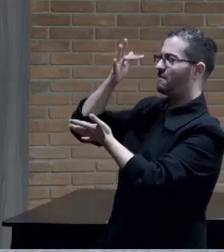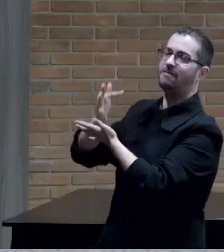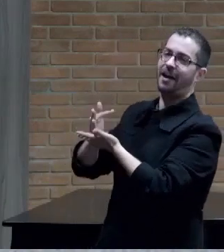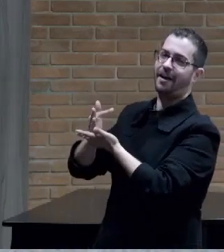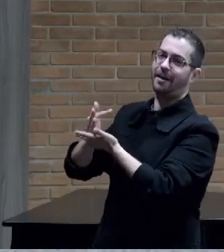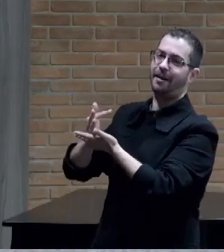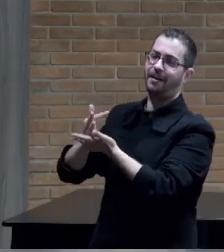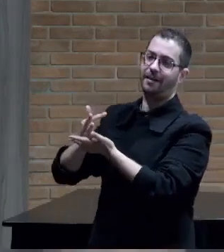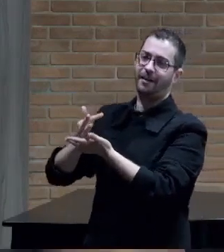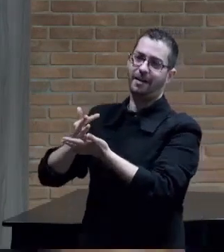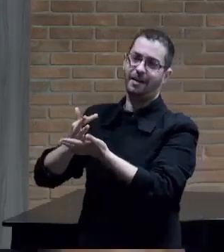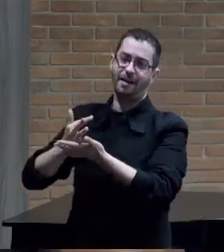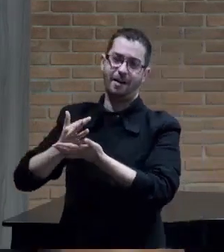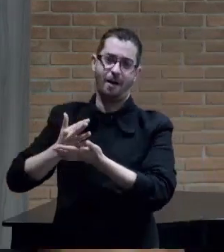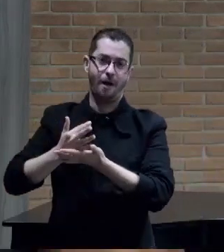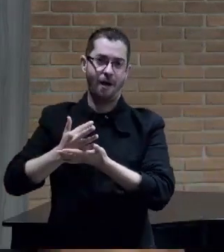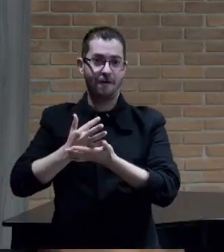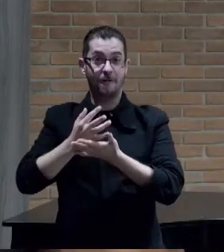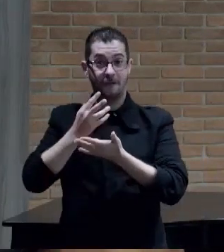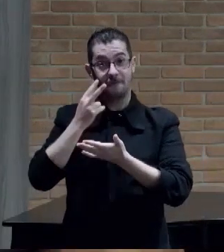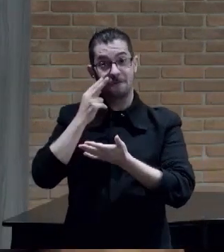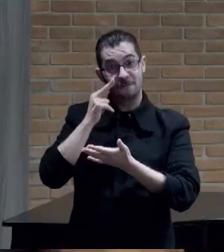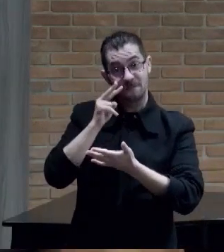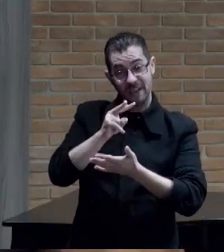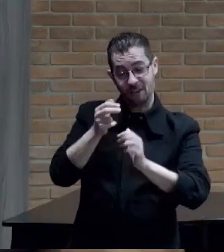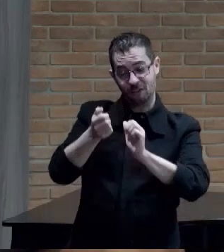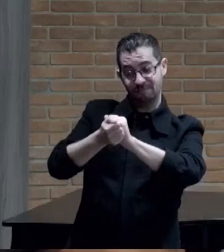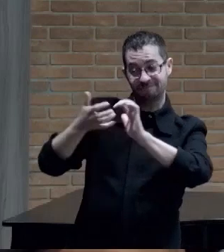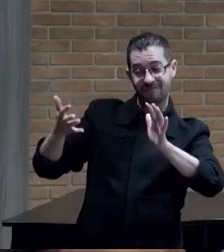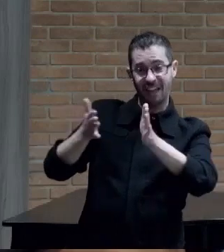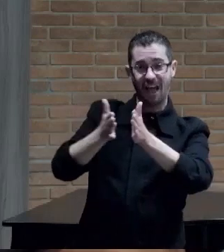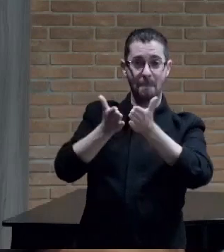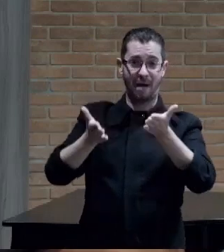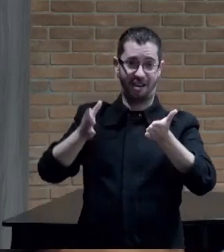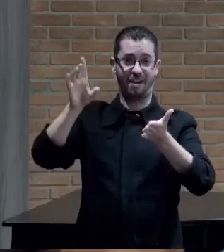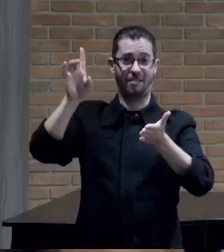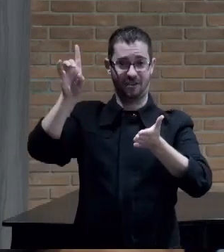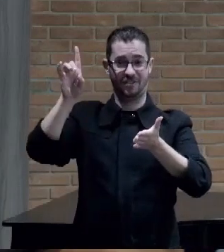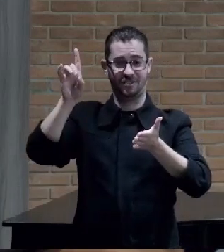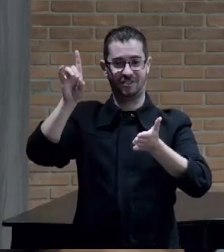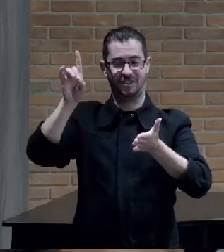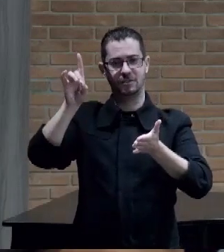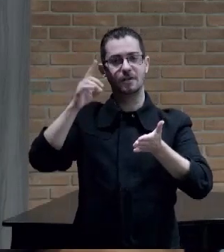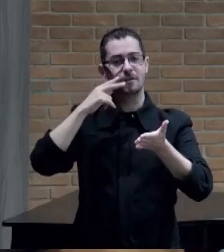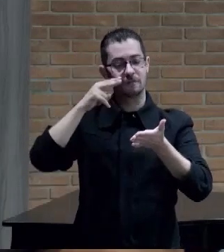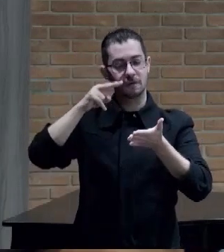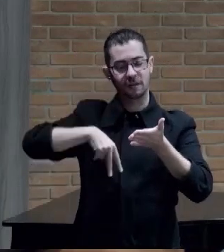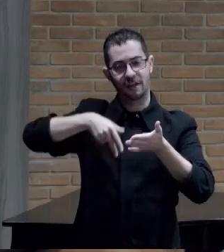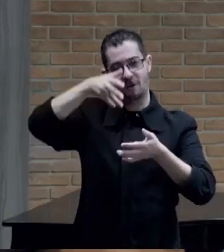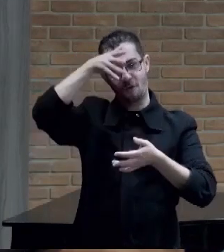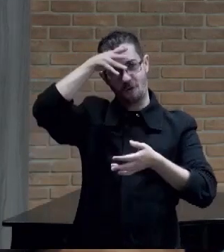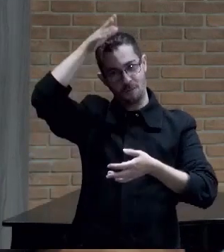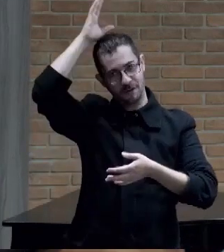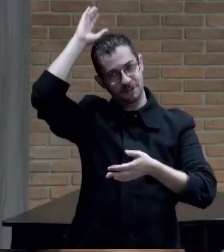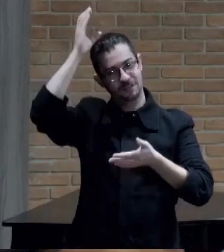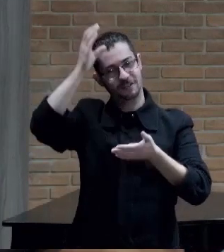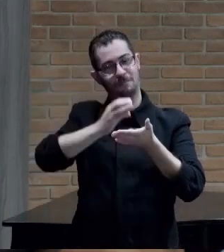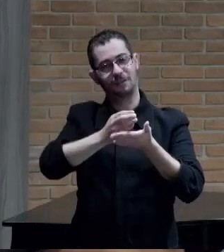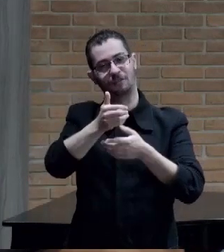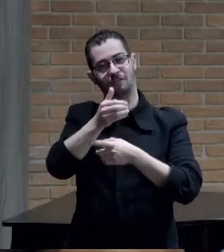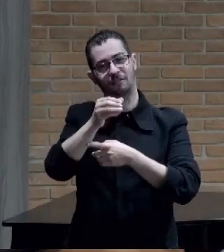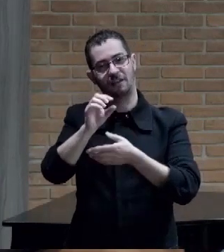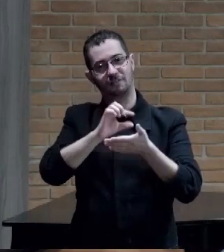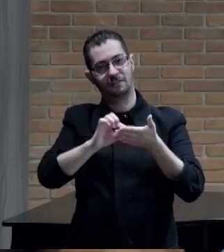Ouvindo a palavra de Cristo. Vamos, não está na minha relação ali, mas vamos ler Romanos capítulo 10, versículo